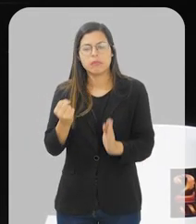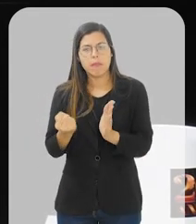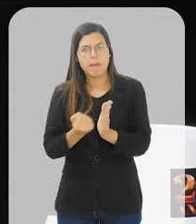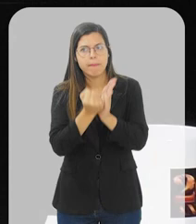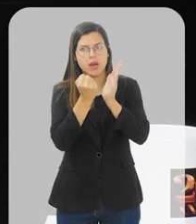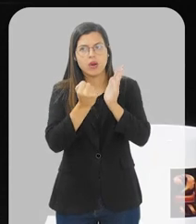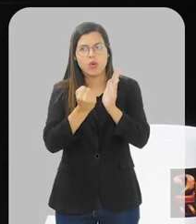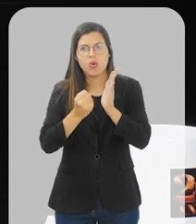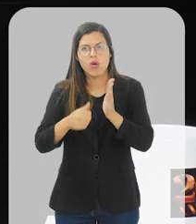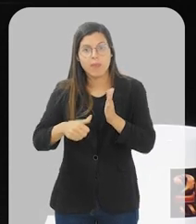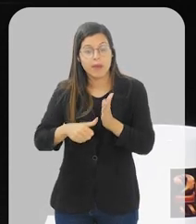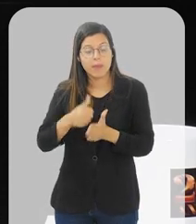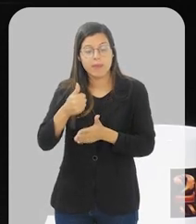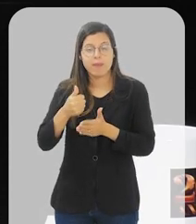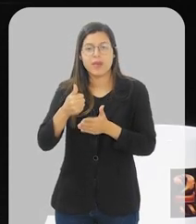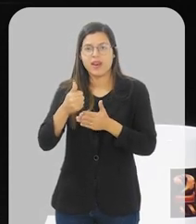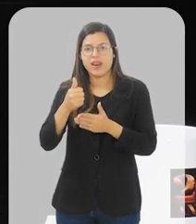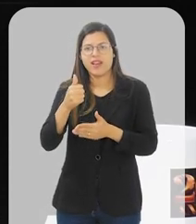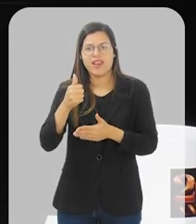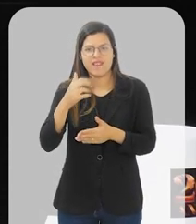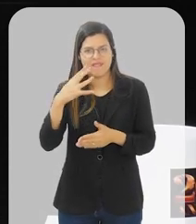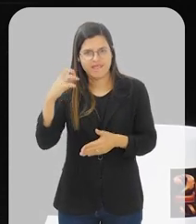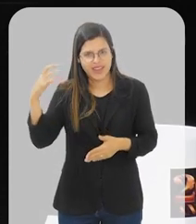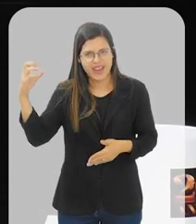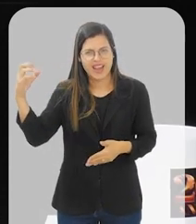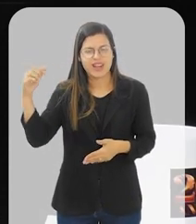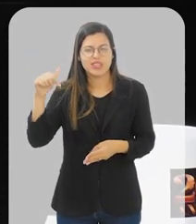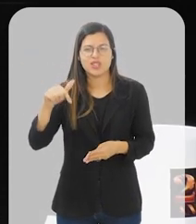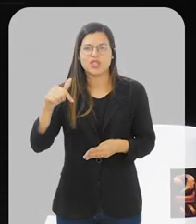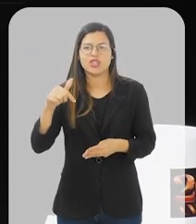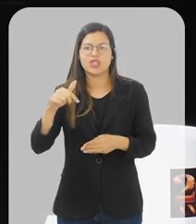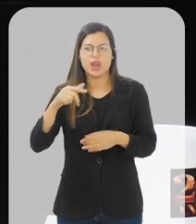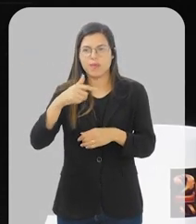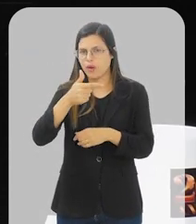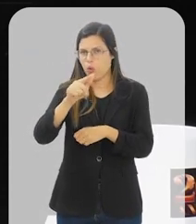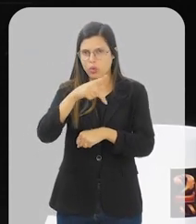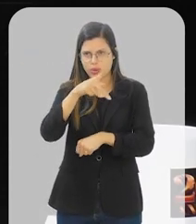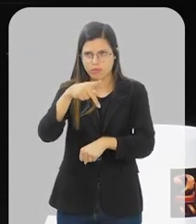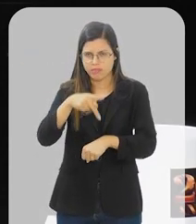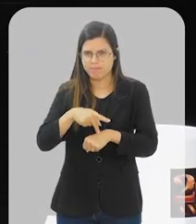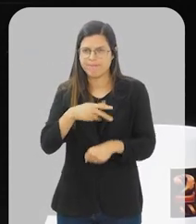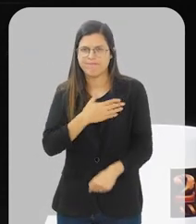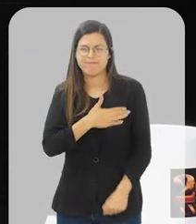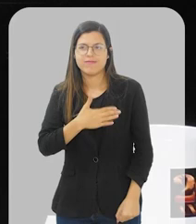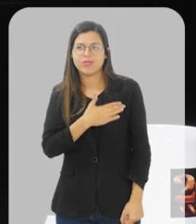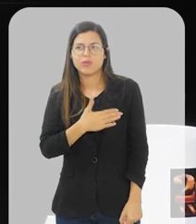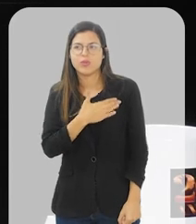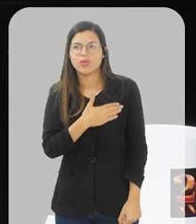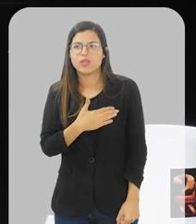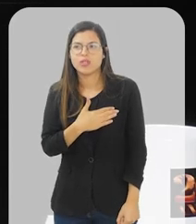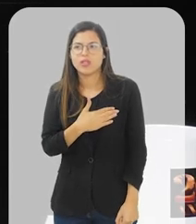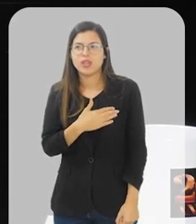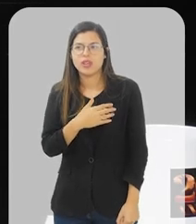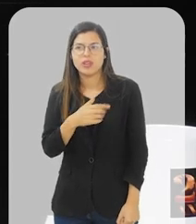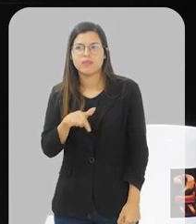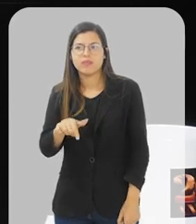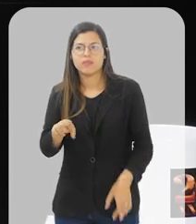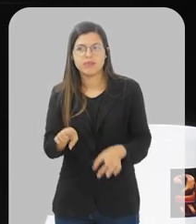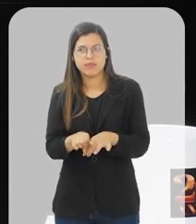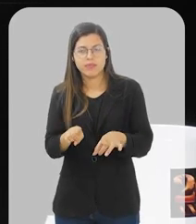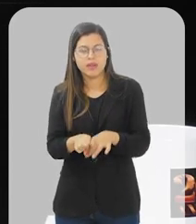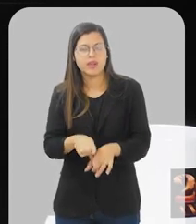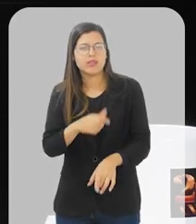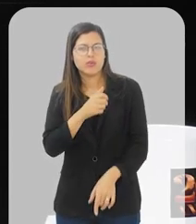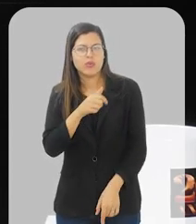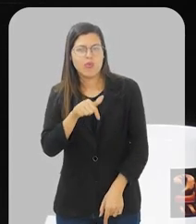Acho que isso marcou demais. Foi a minha primeira viagem internacional, inclusive. Eu gostei demais. Inclusive, foi lá o saudoso